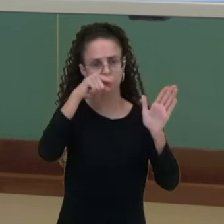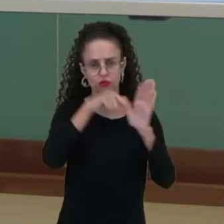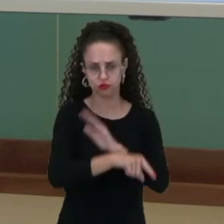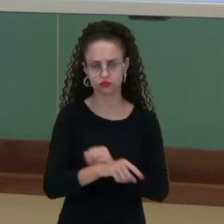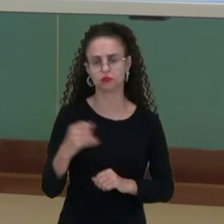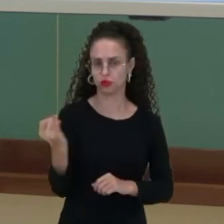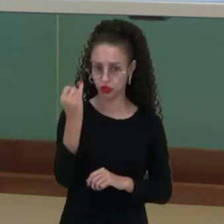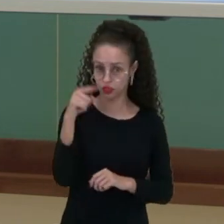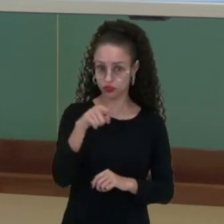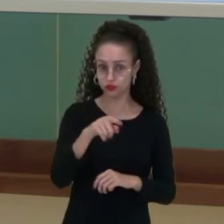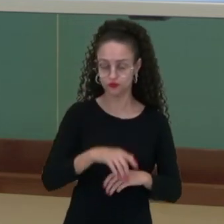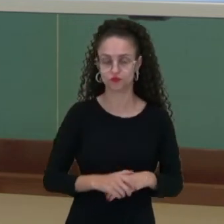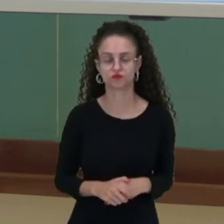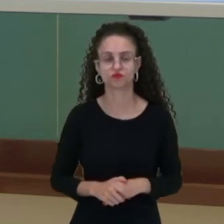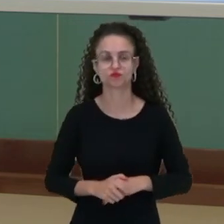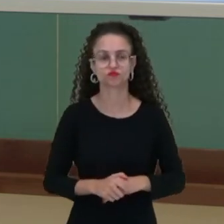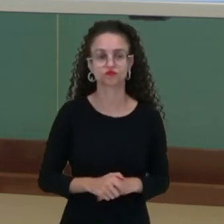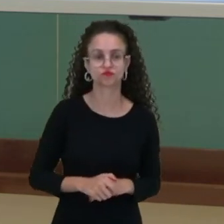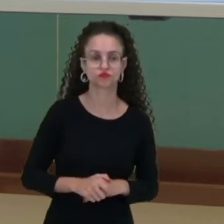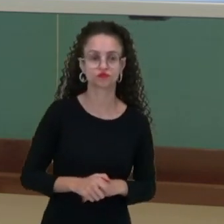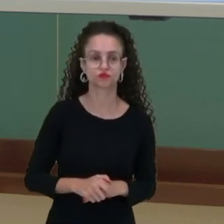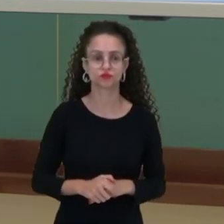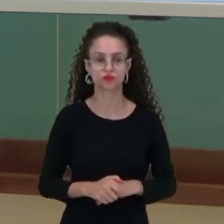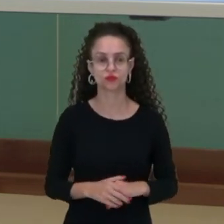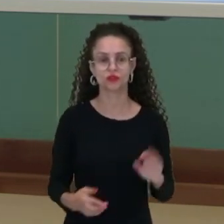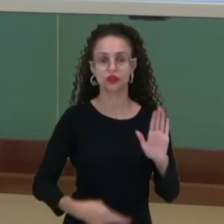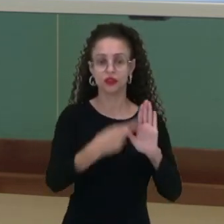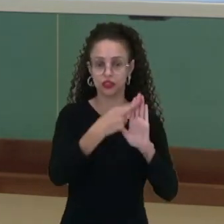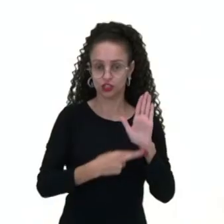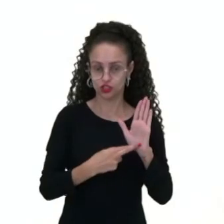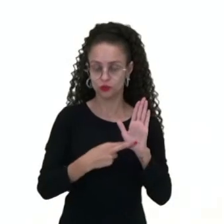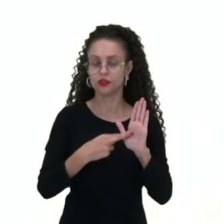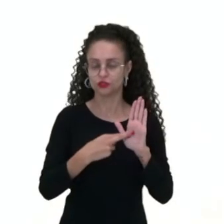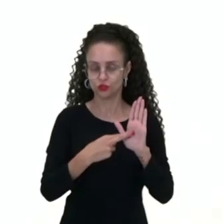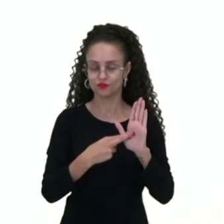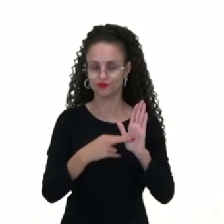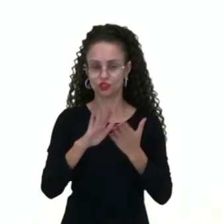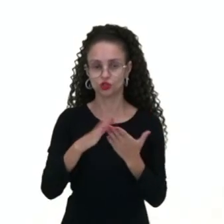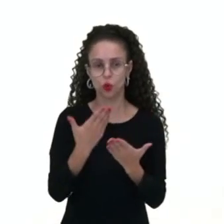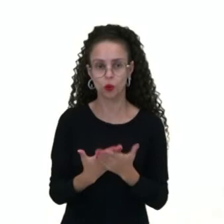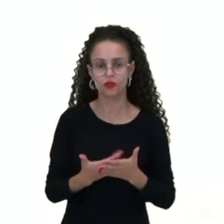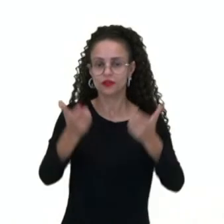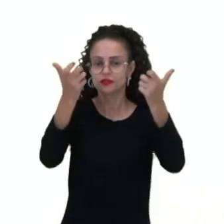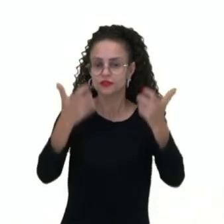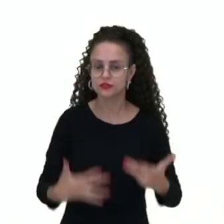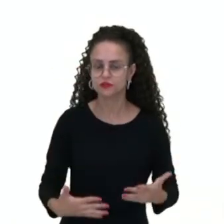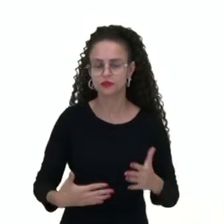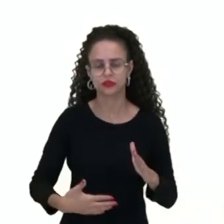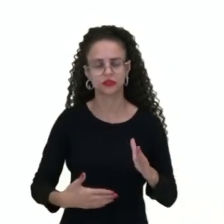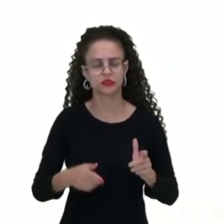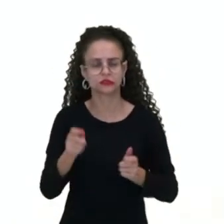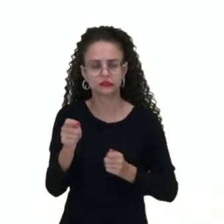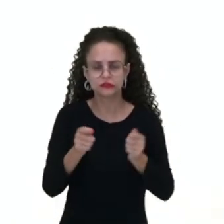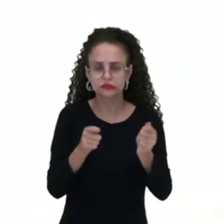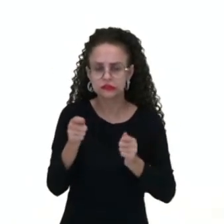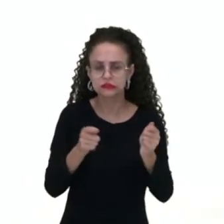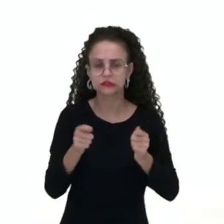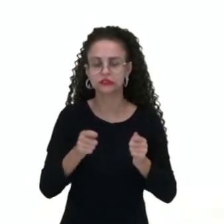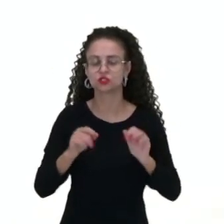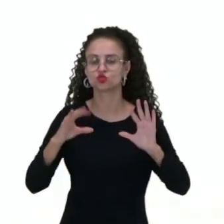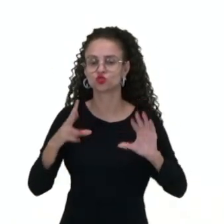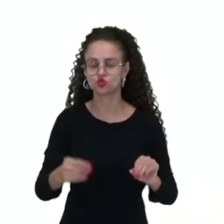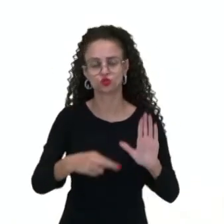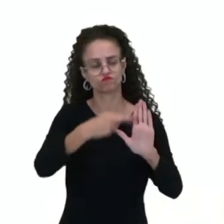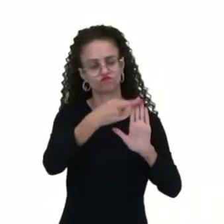muito importante. O regimento escolar é o documento que estrutura, define, regula e